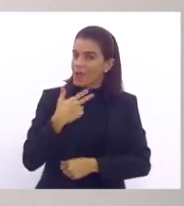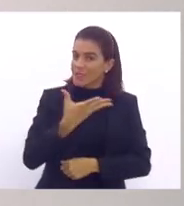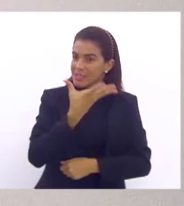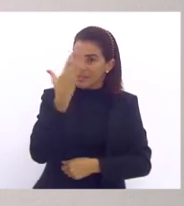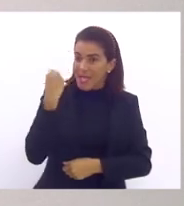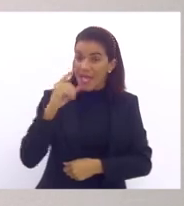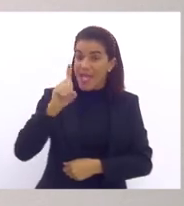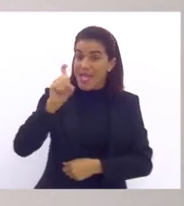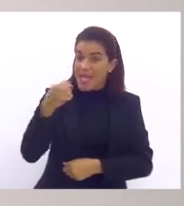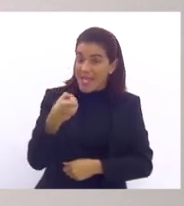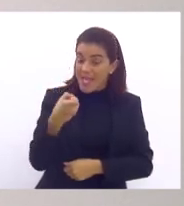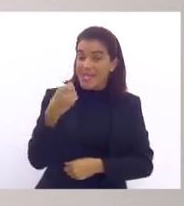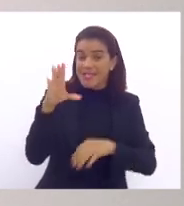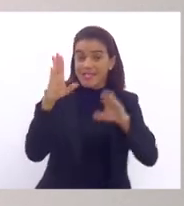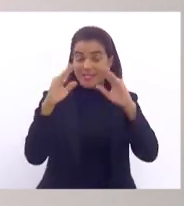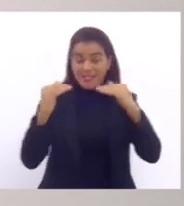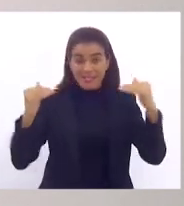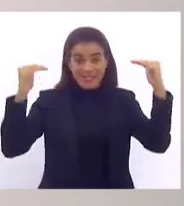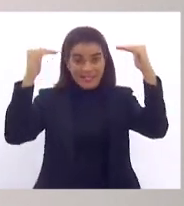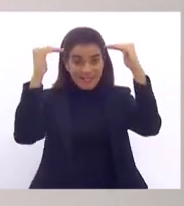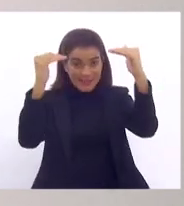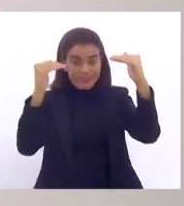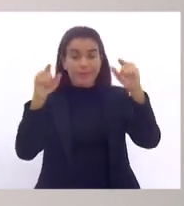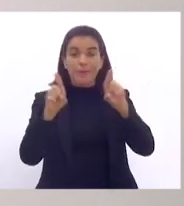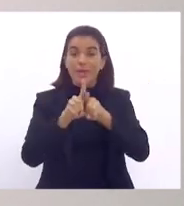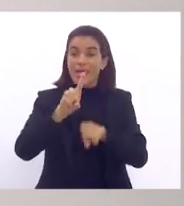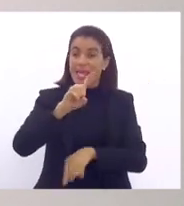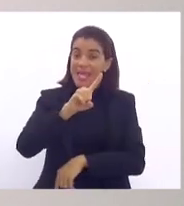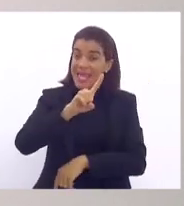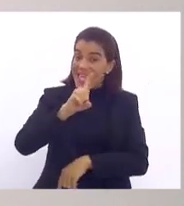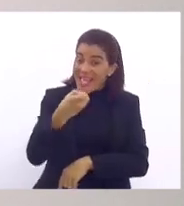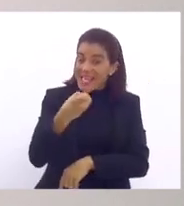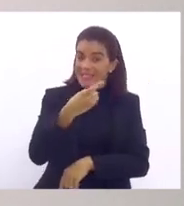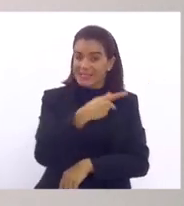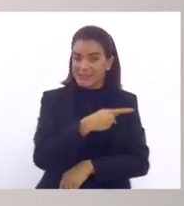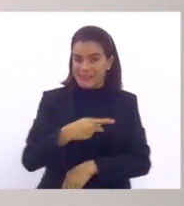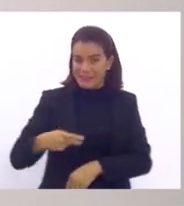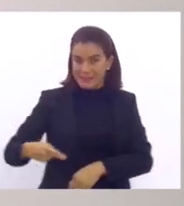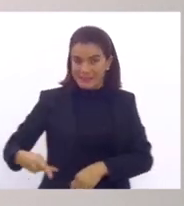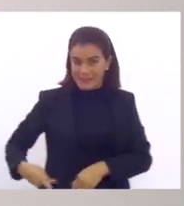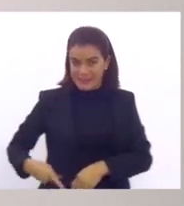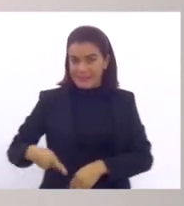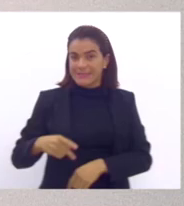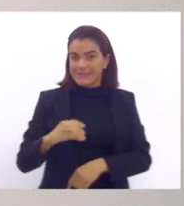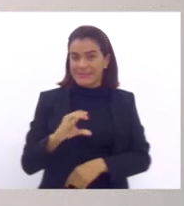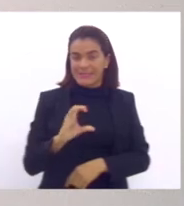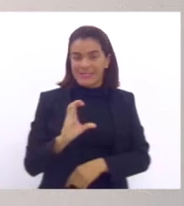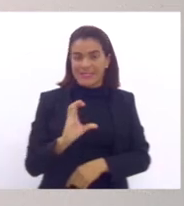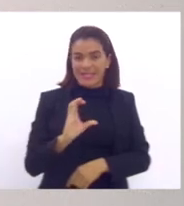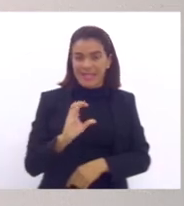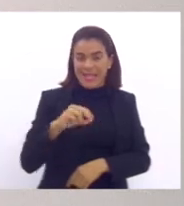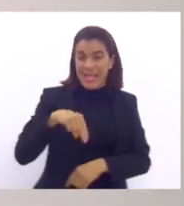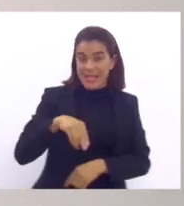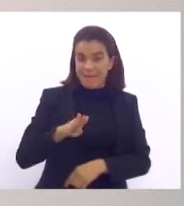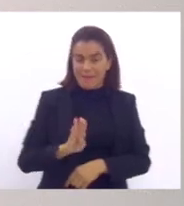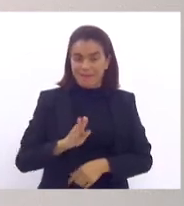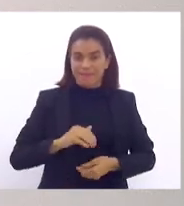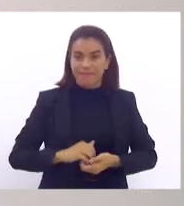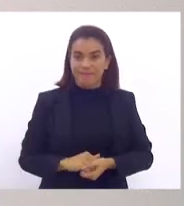ex-desembargador e ex-presidente da MB certo